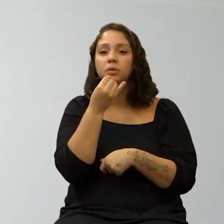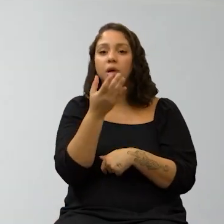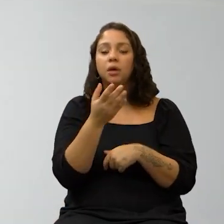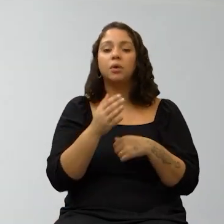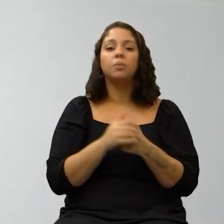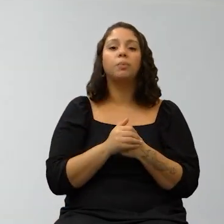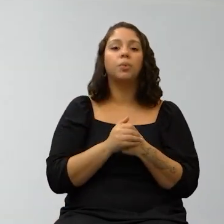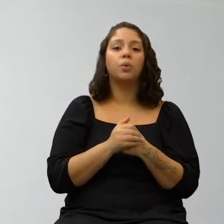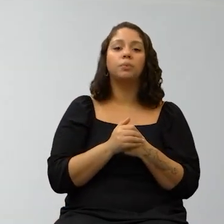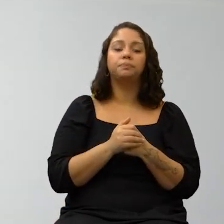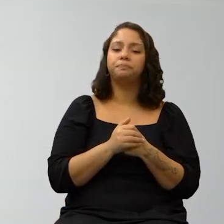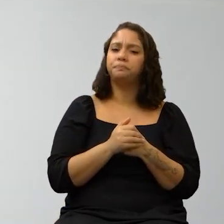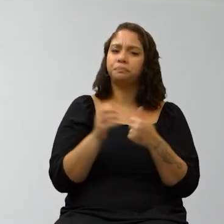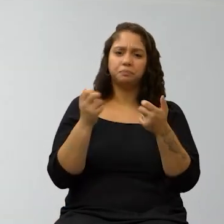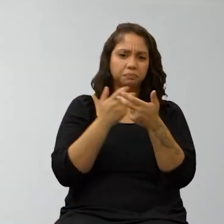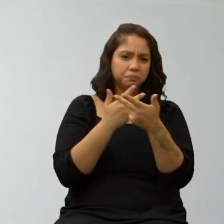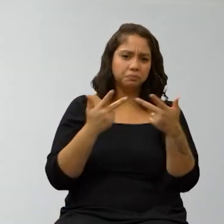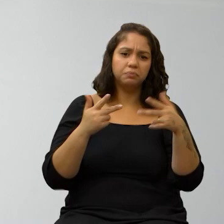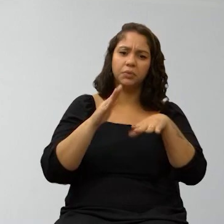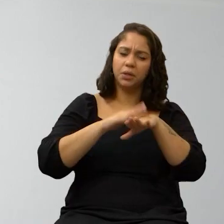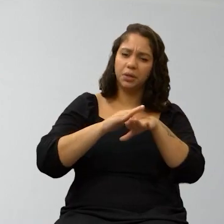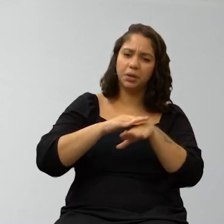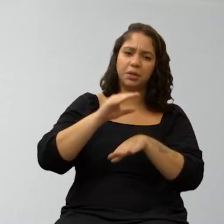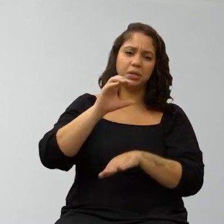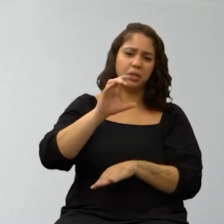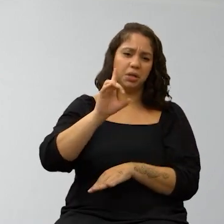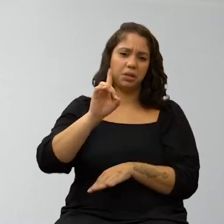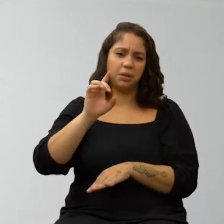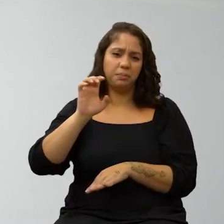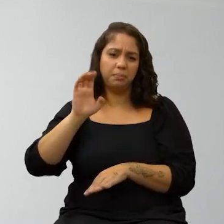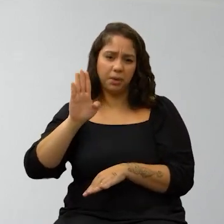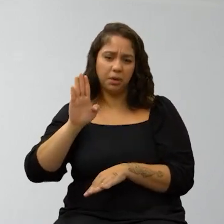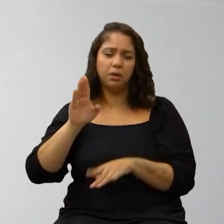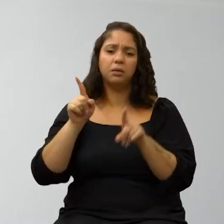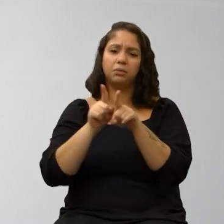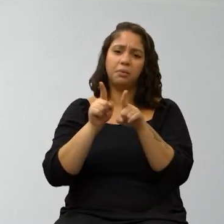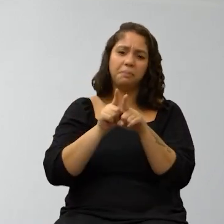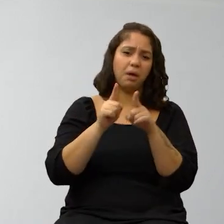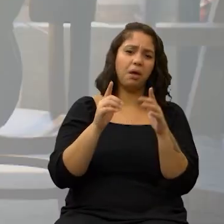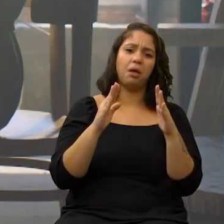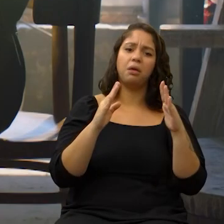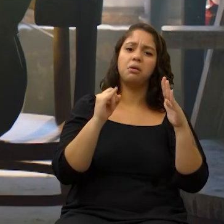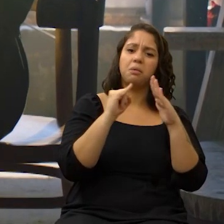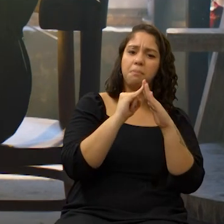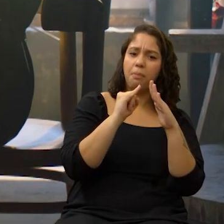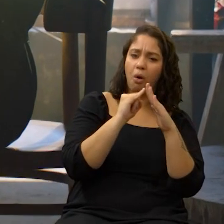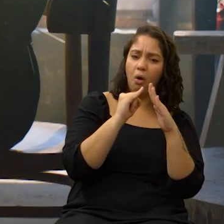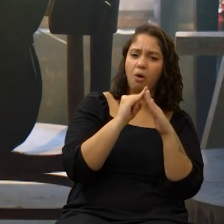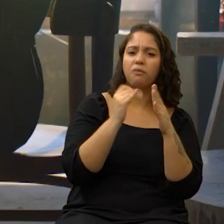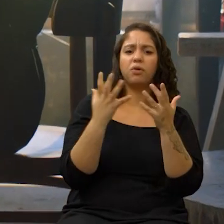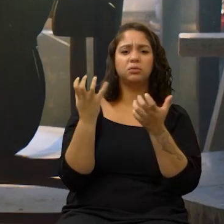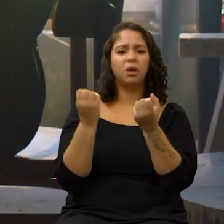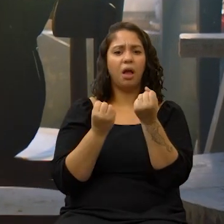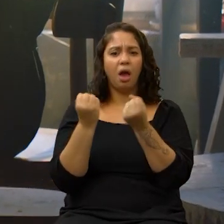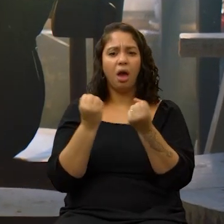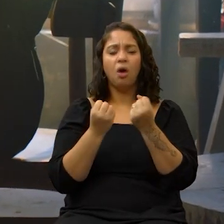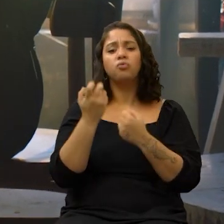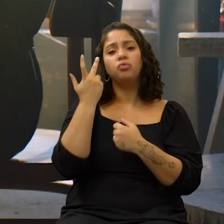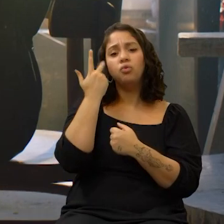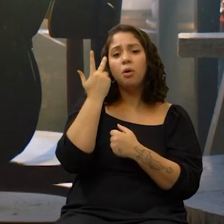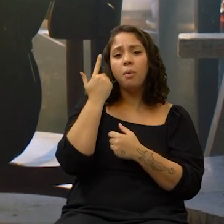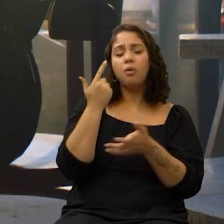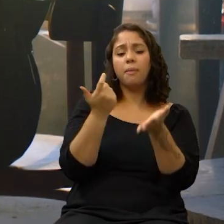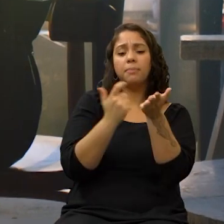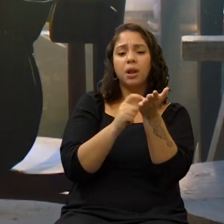exemplo, ações, rendimento de CDB, imóveis, né, automóvel. Normalmente, no